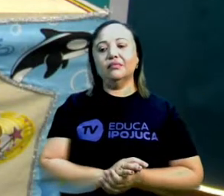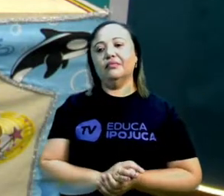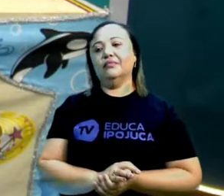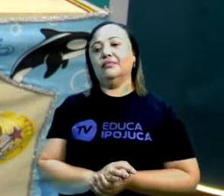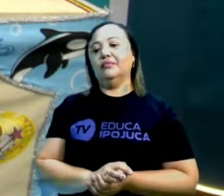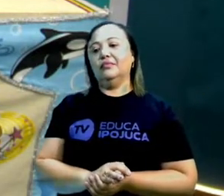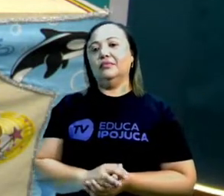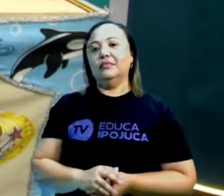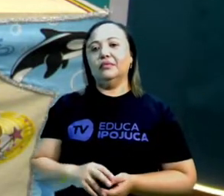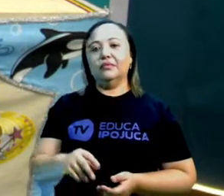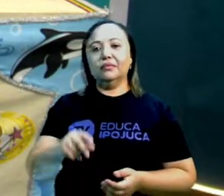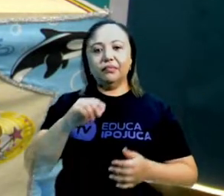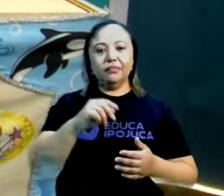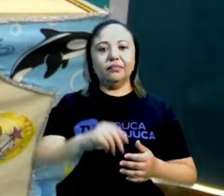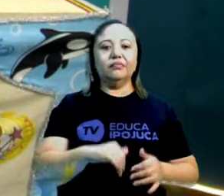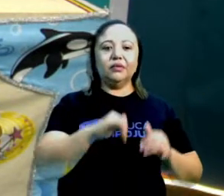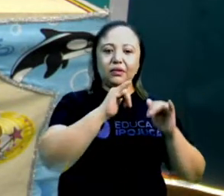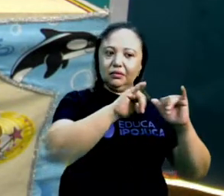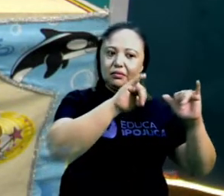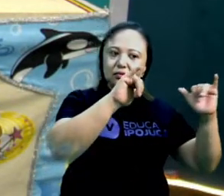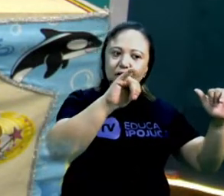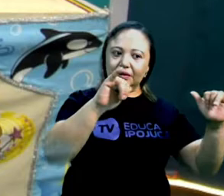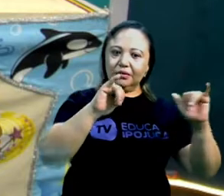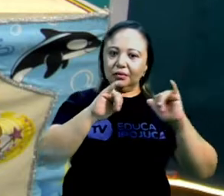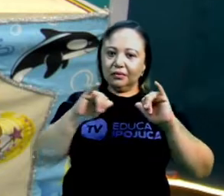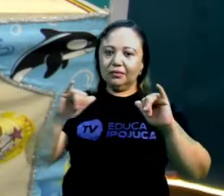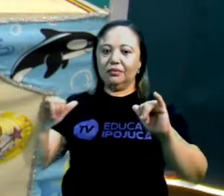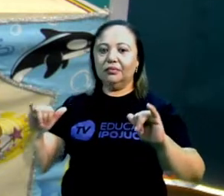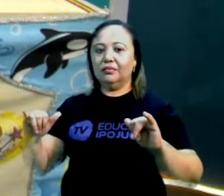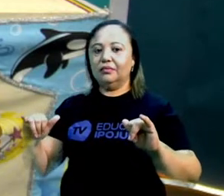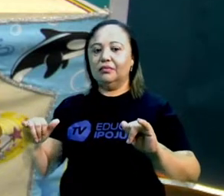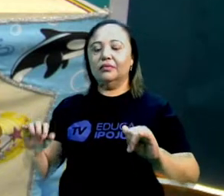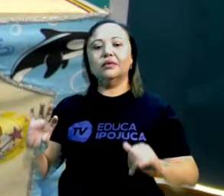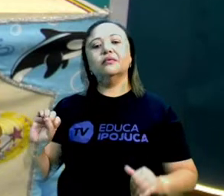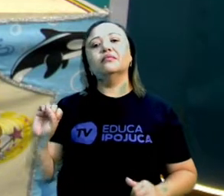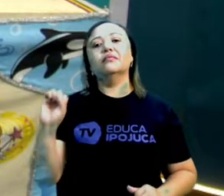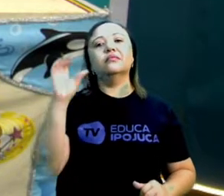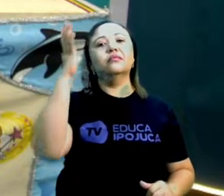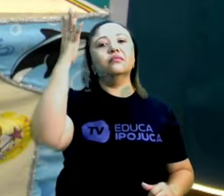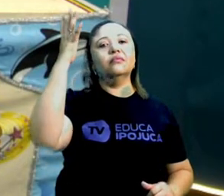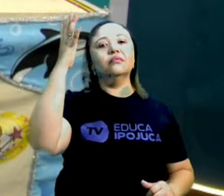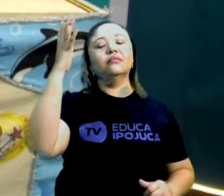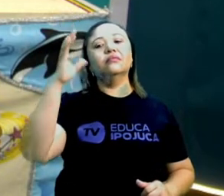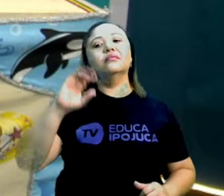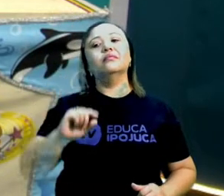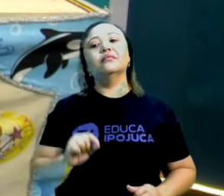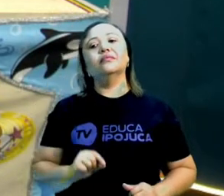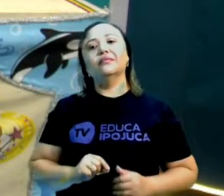caminho. Ele saiu pregando. E o que será que aconteceu com ele?